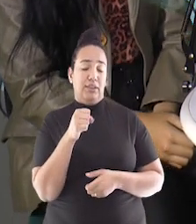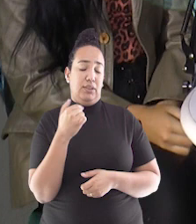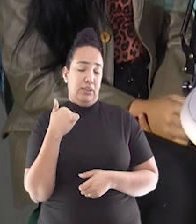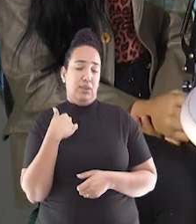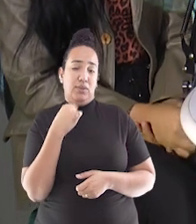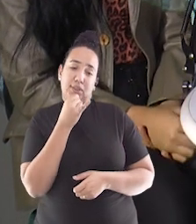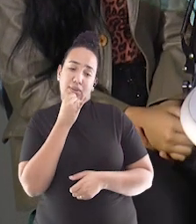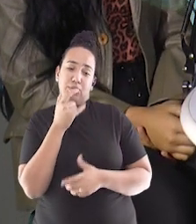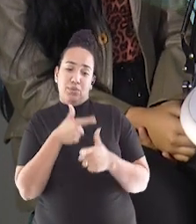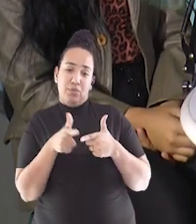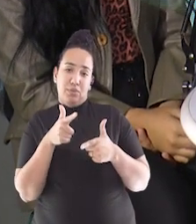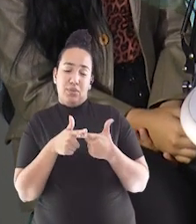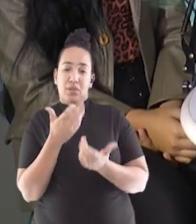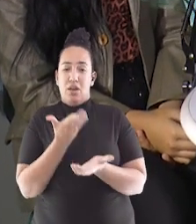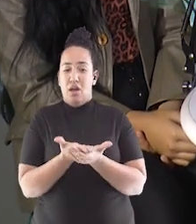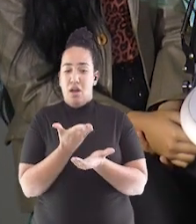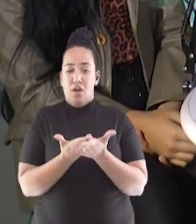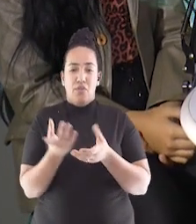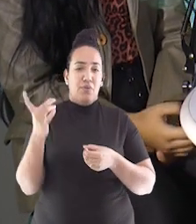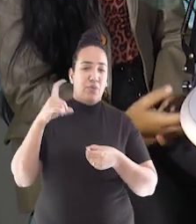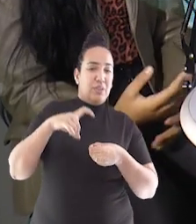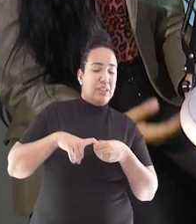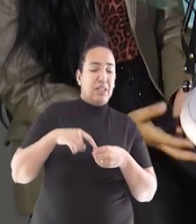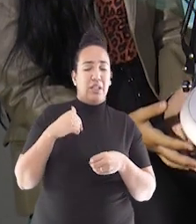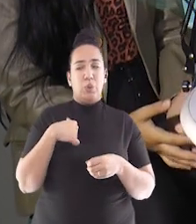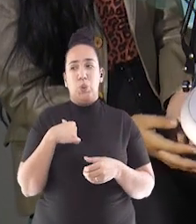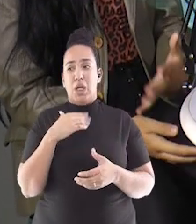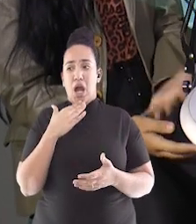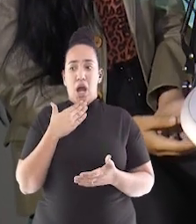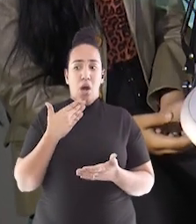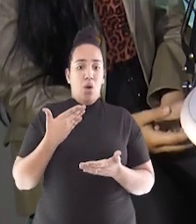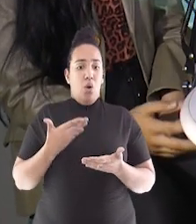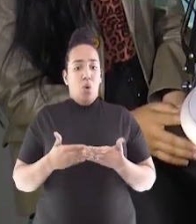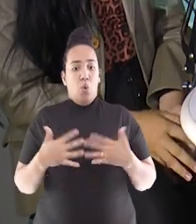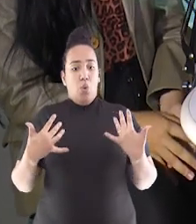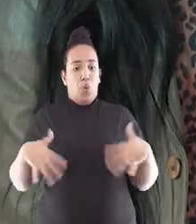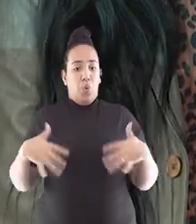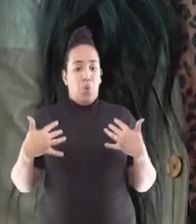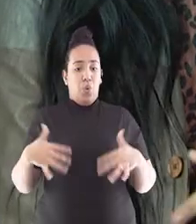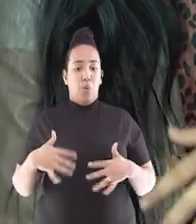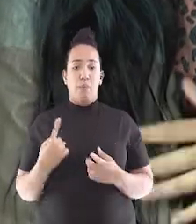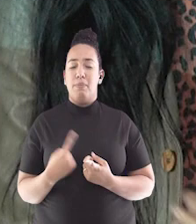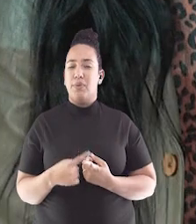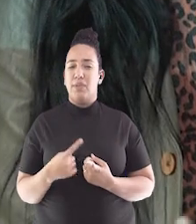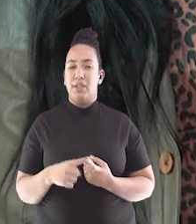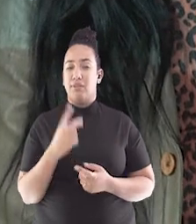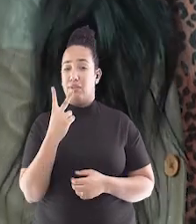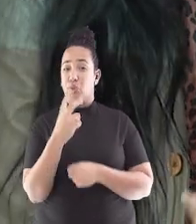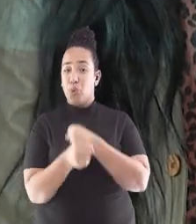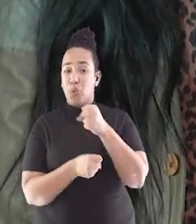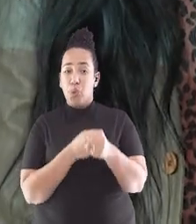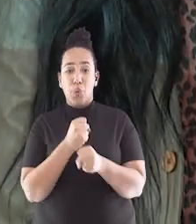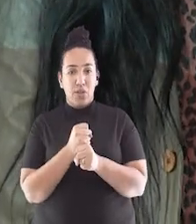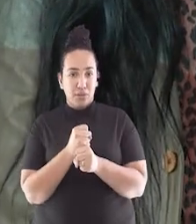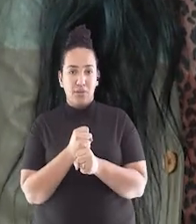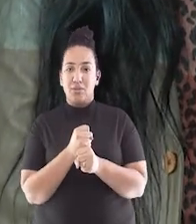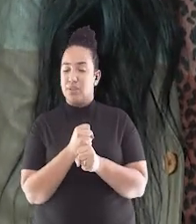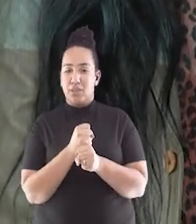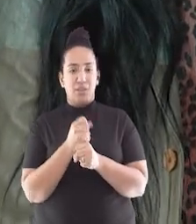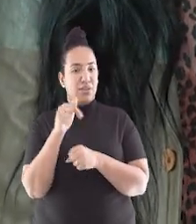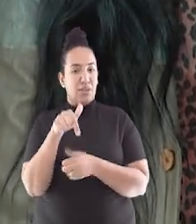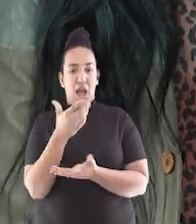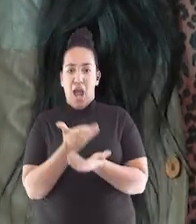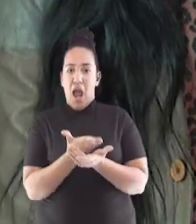tive muita dificuldade quando voltou às aulas, eu fiquei meio assustada, presencial, porque foi praticamente 2 anos